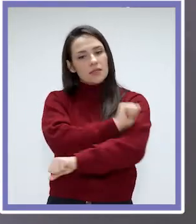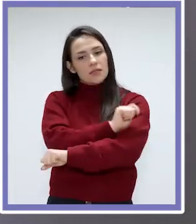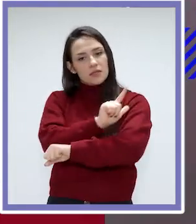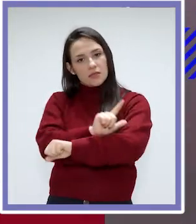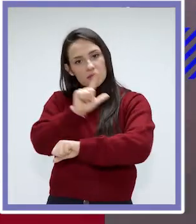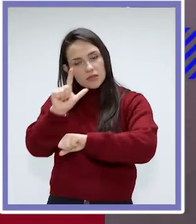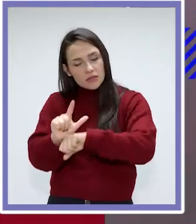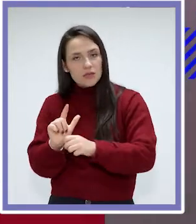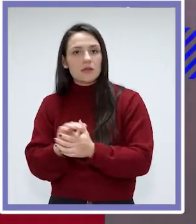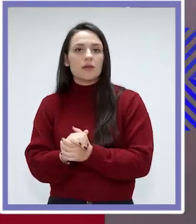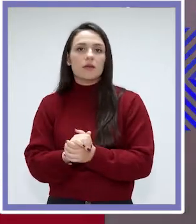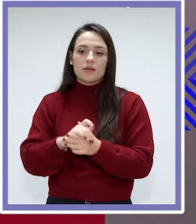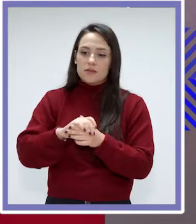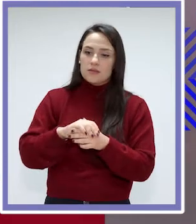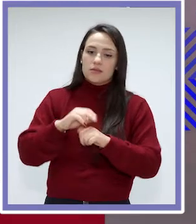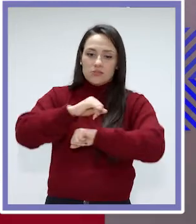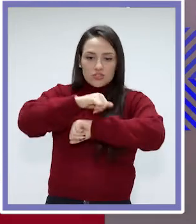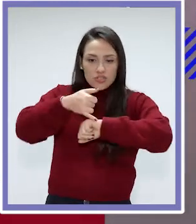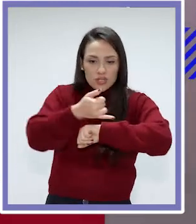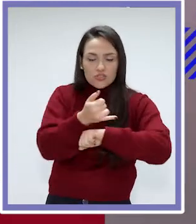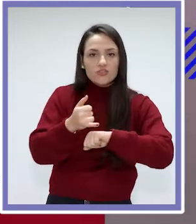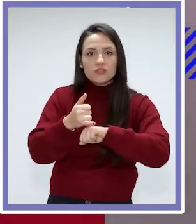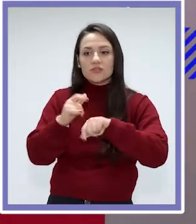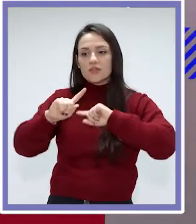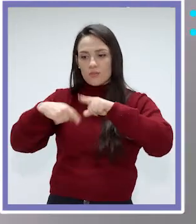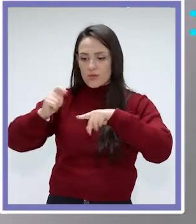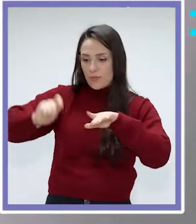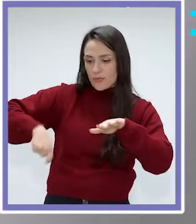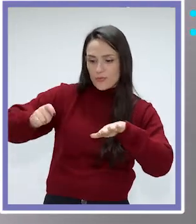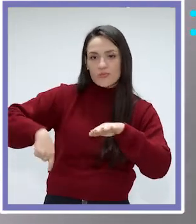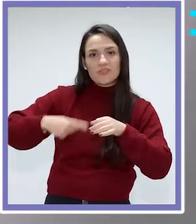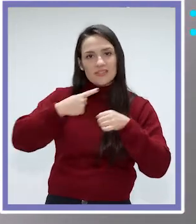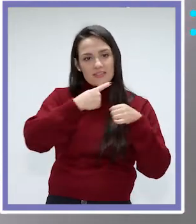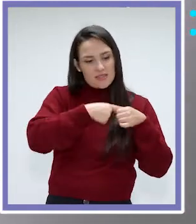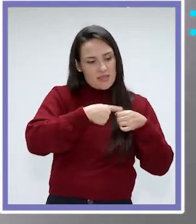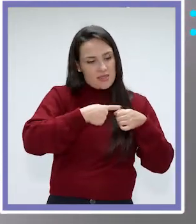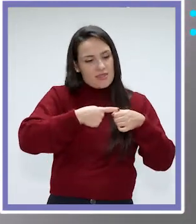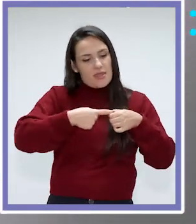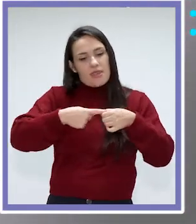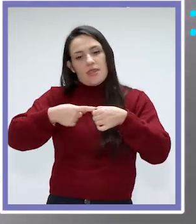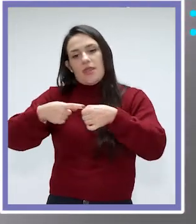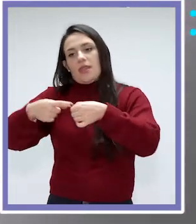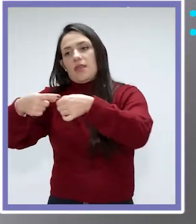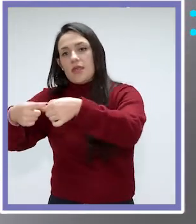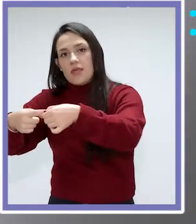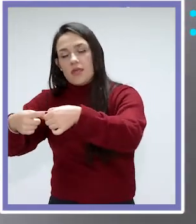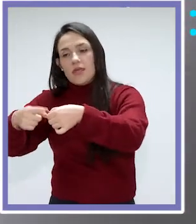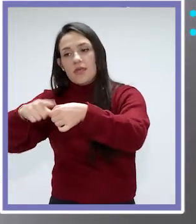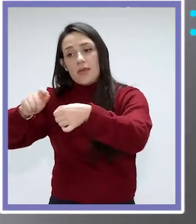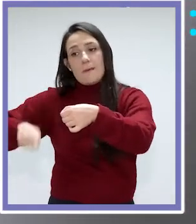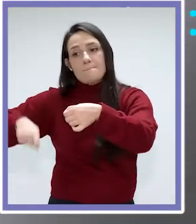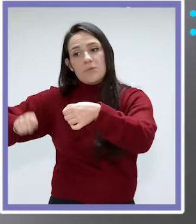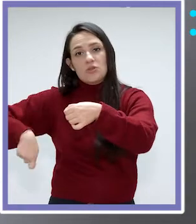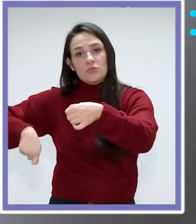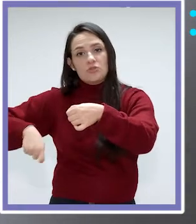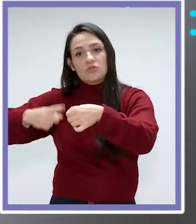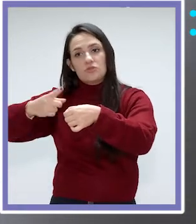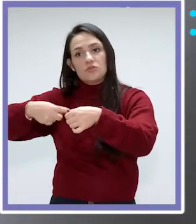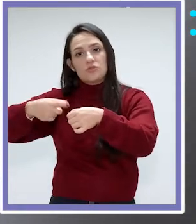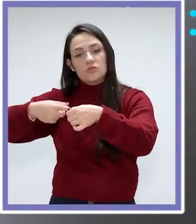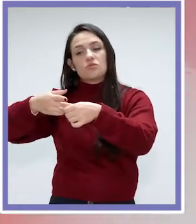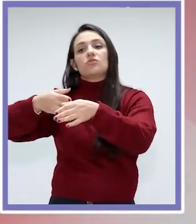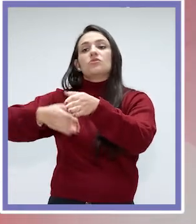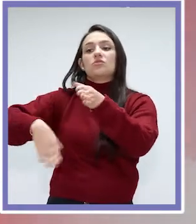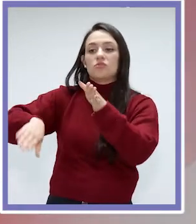Guiá-Lopes da Laguna, Jardim, Porto Murtinho, né? Então esse seria o trajeto inicial aqui do estado. E depois de Porto